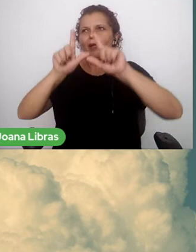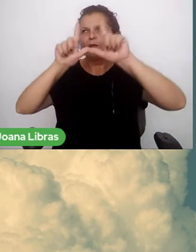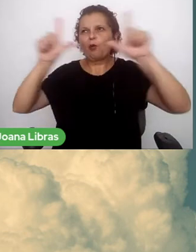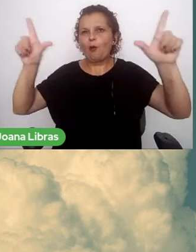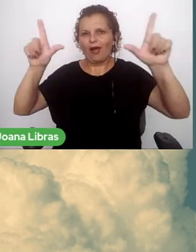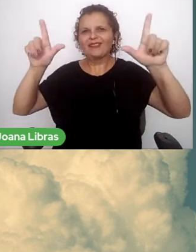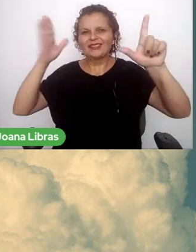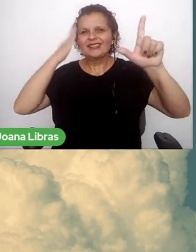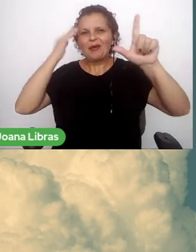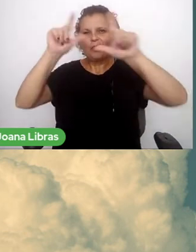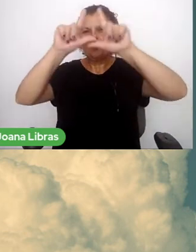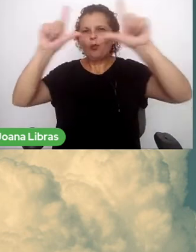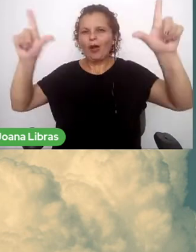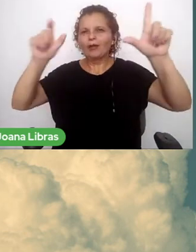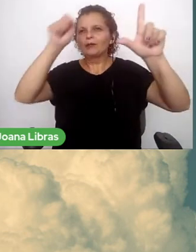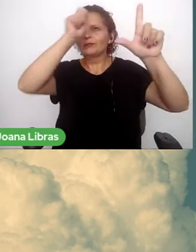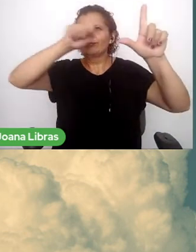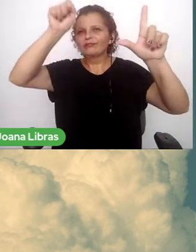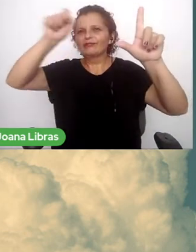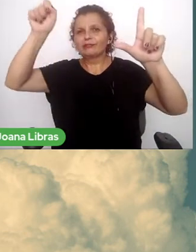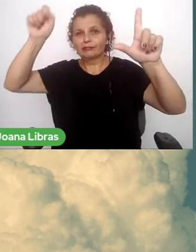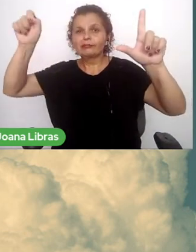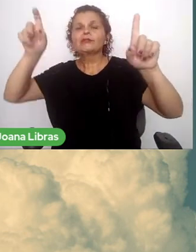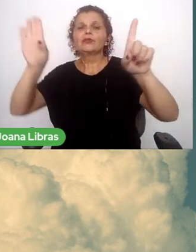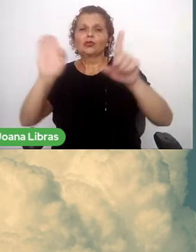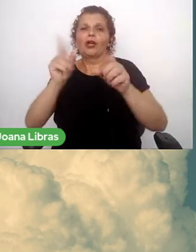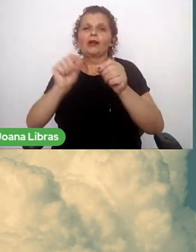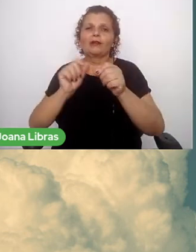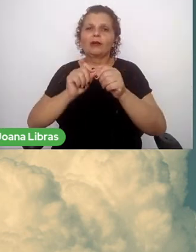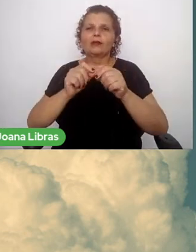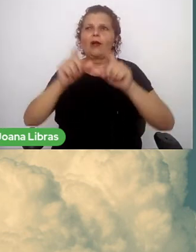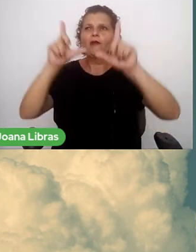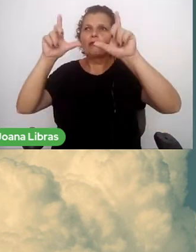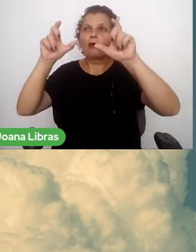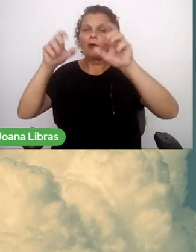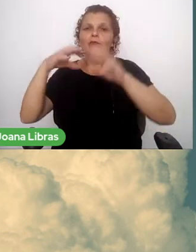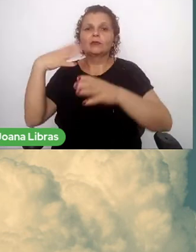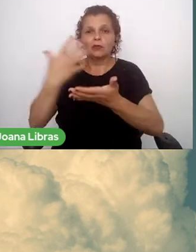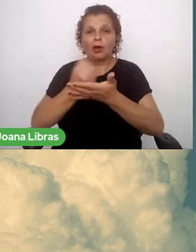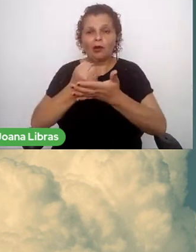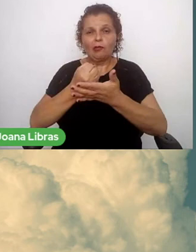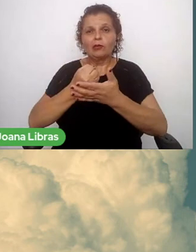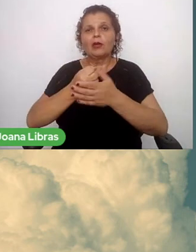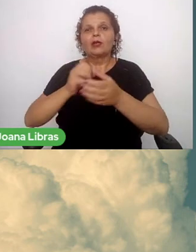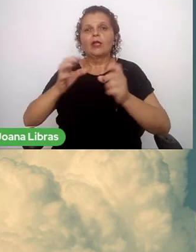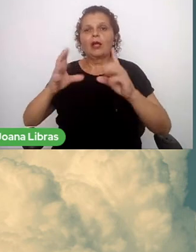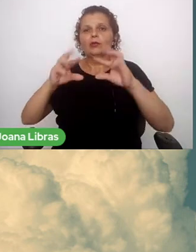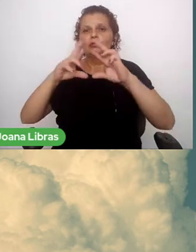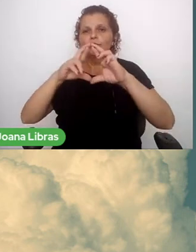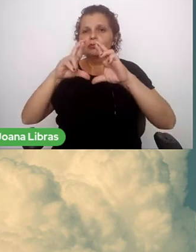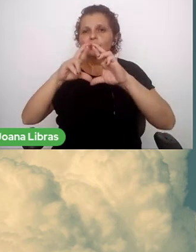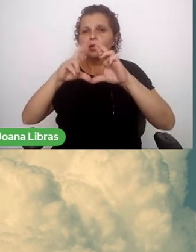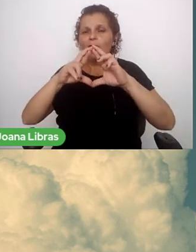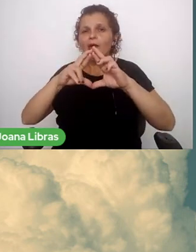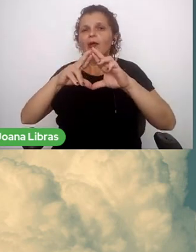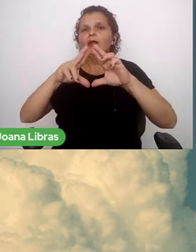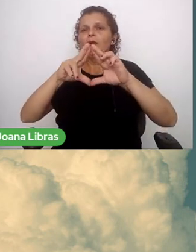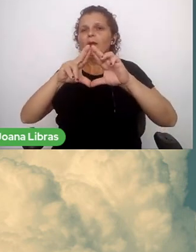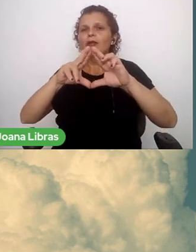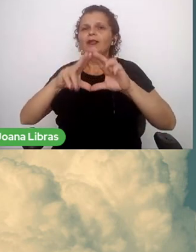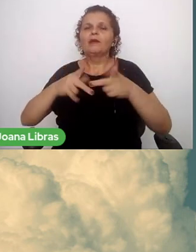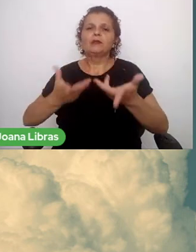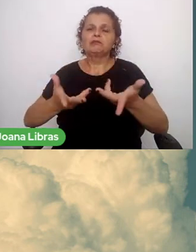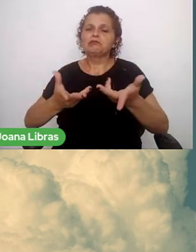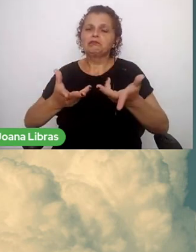antes da pandemia, né, quando estava todo mundo junto no quadro, tiramos fotos, salvamos a foto no Google Drive. Então, a ferramenta em